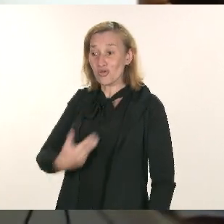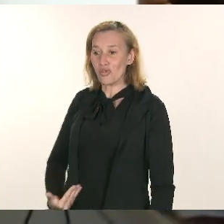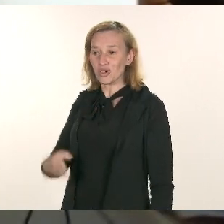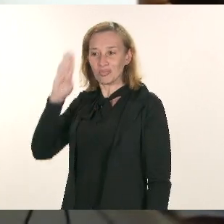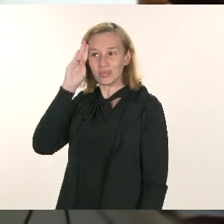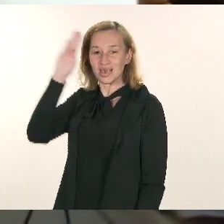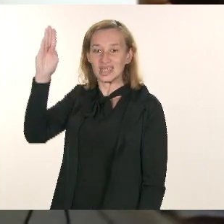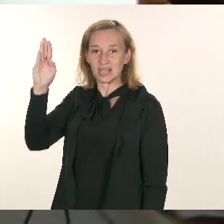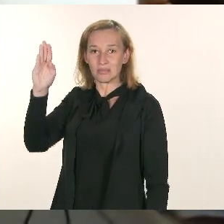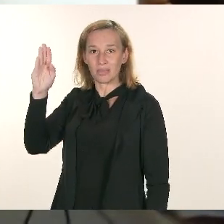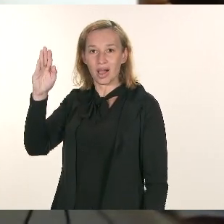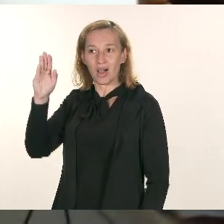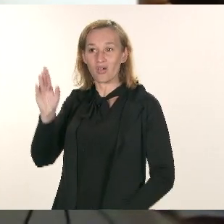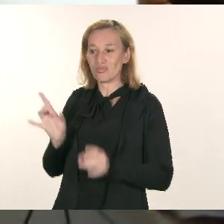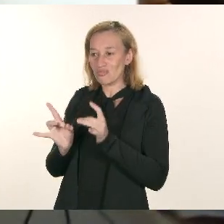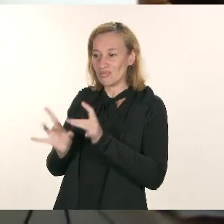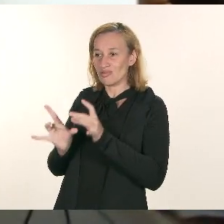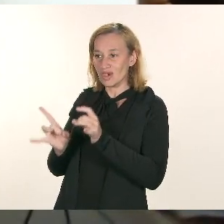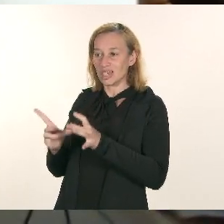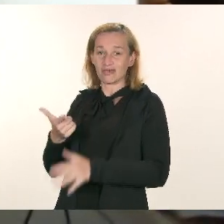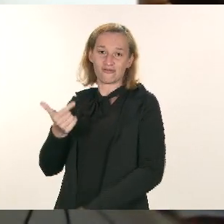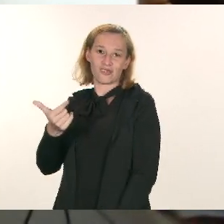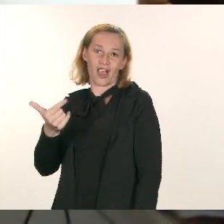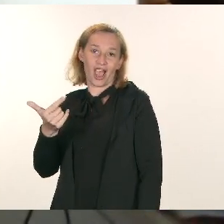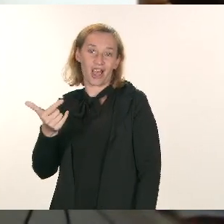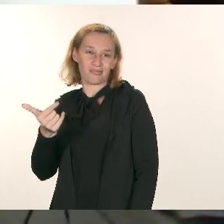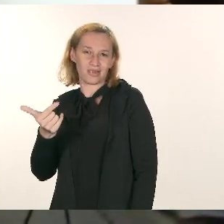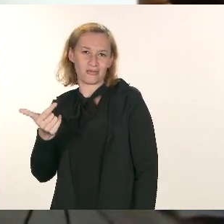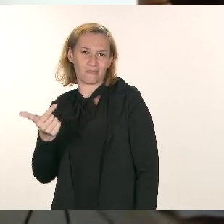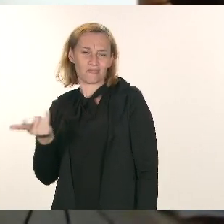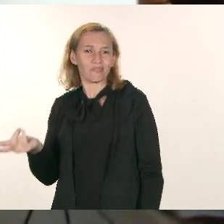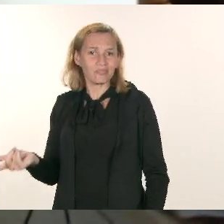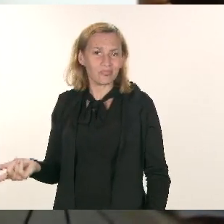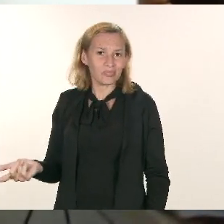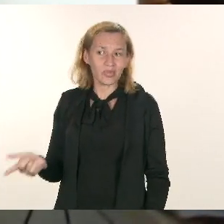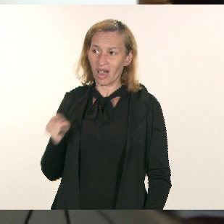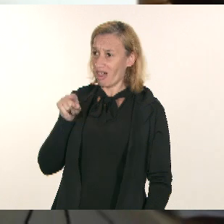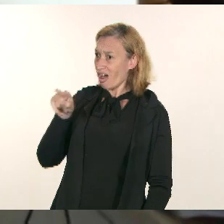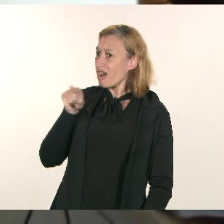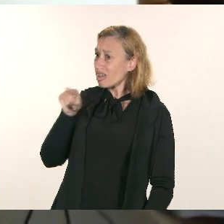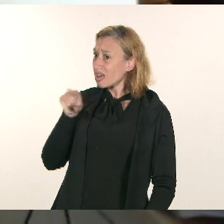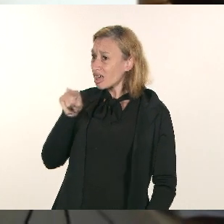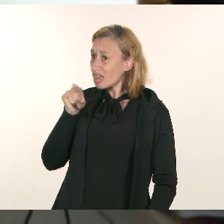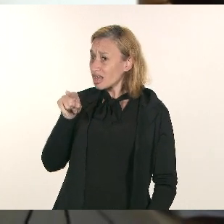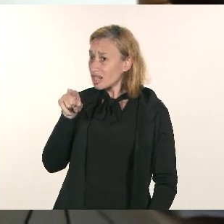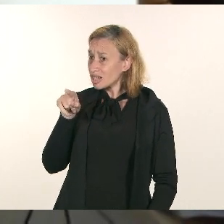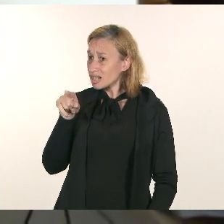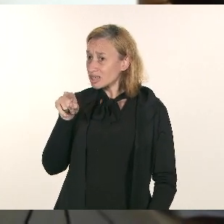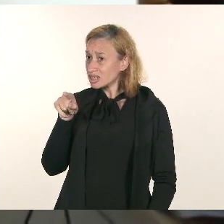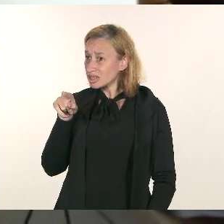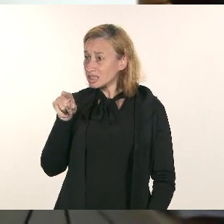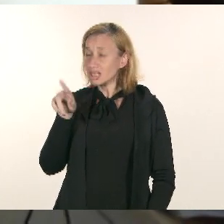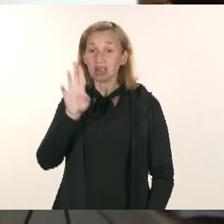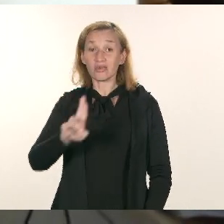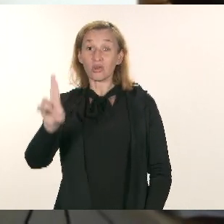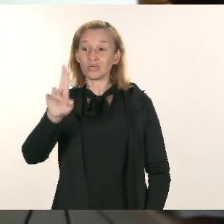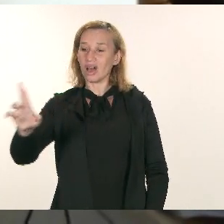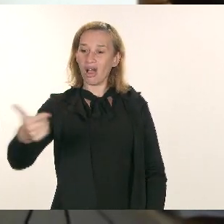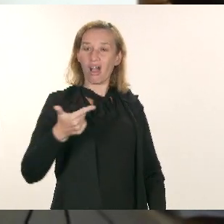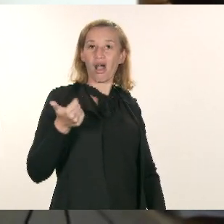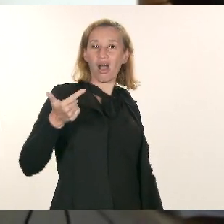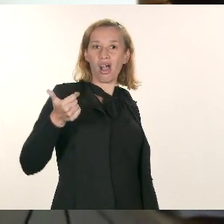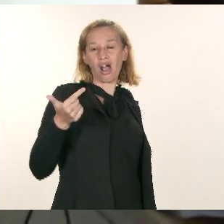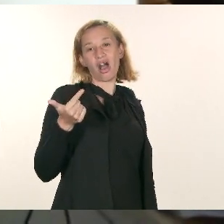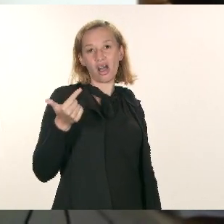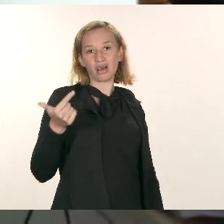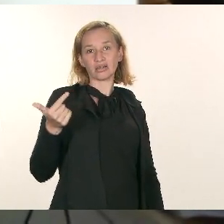os fabricantes de arma, prioriza aqueles que vão se completar dessas vendas de armas, que